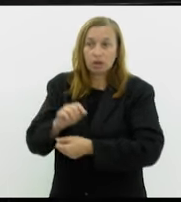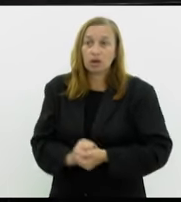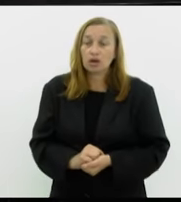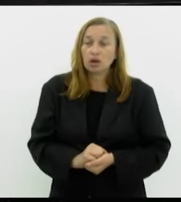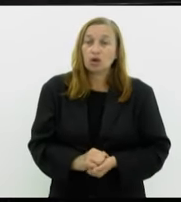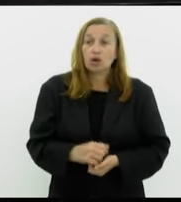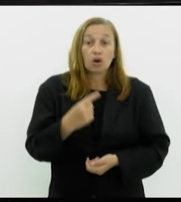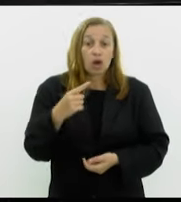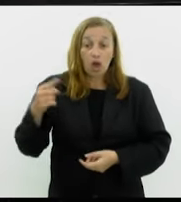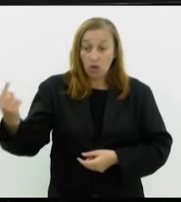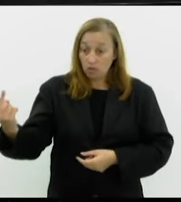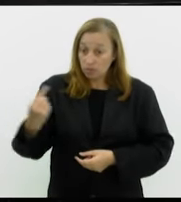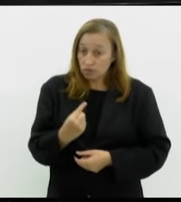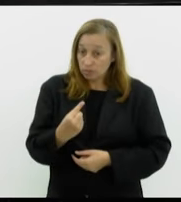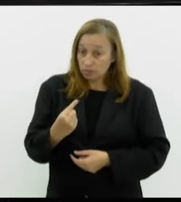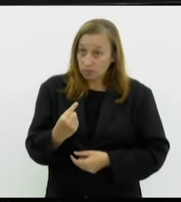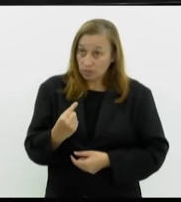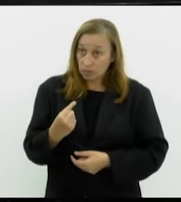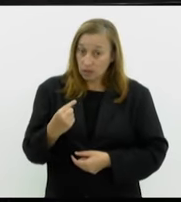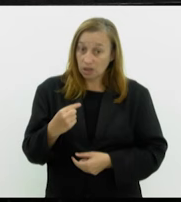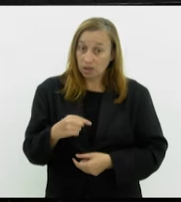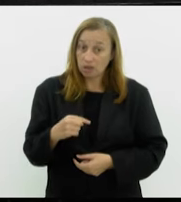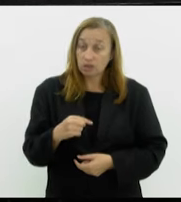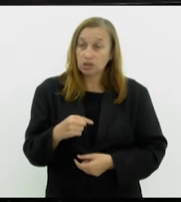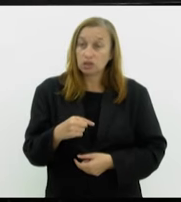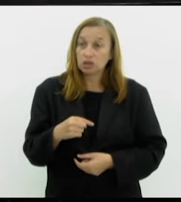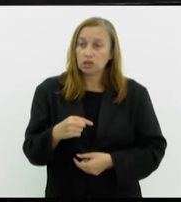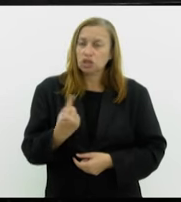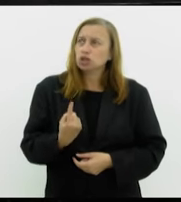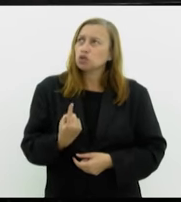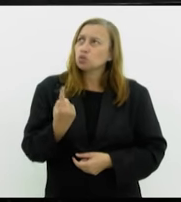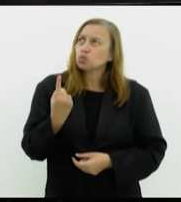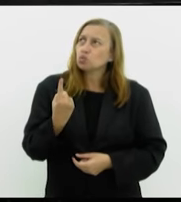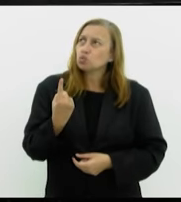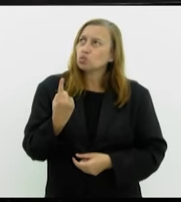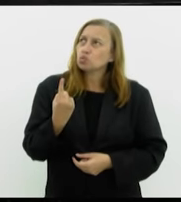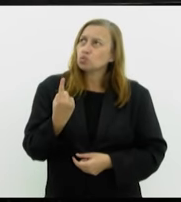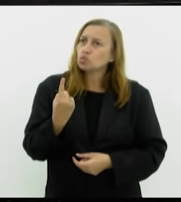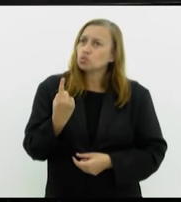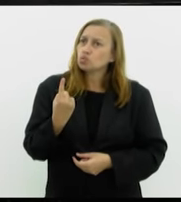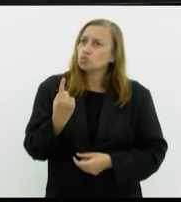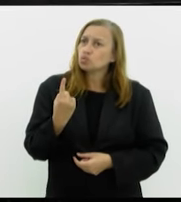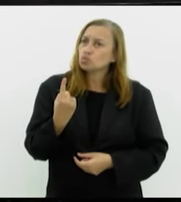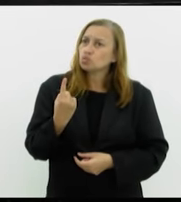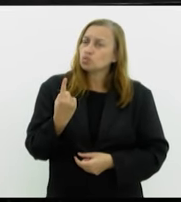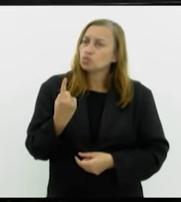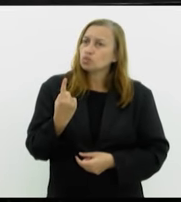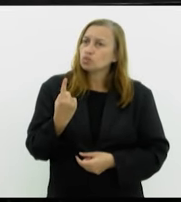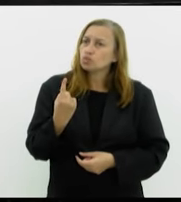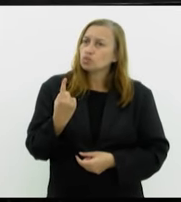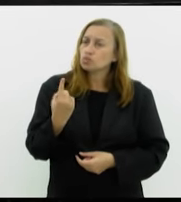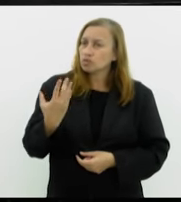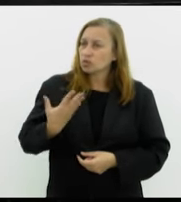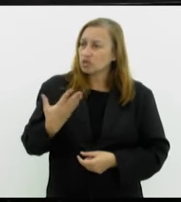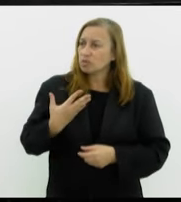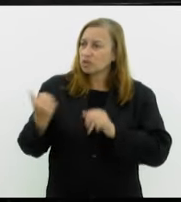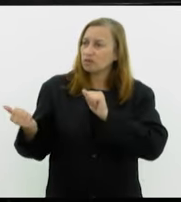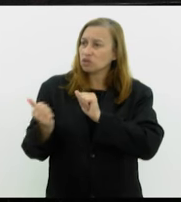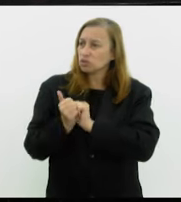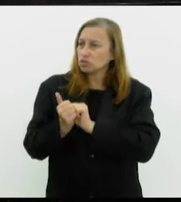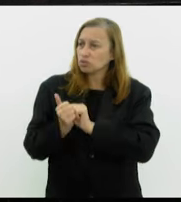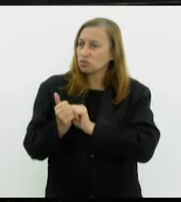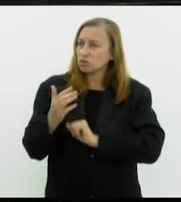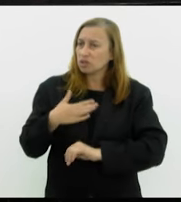Hoje eu vinha para cá e das pessoas que estavam comigo me dava a